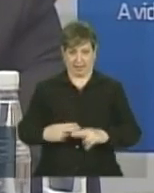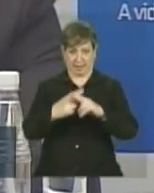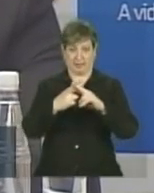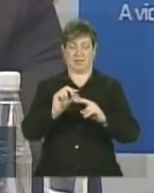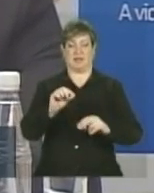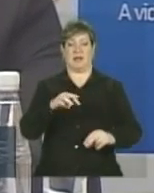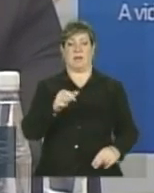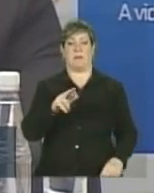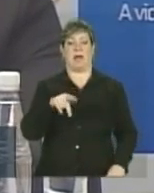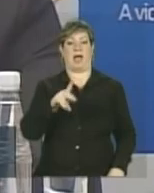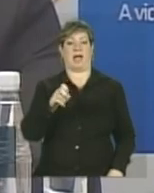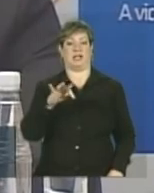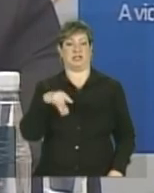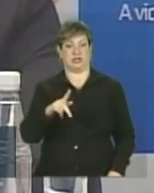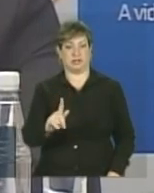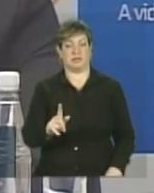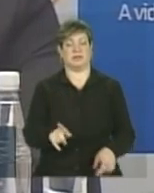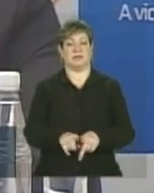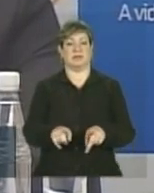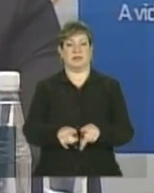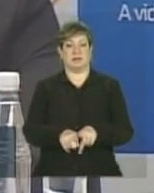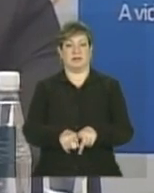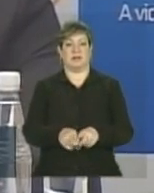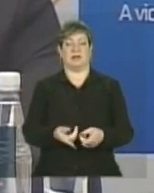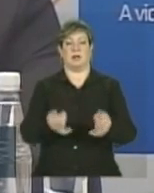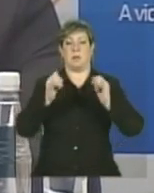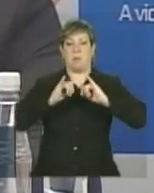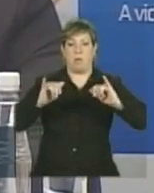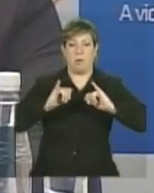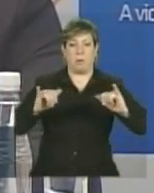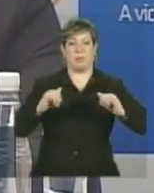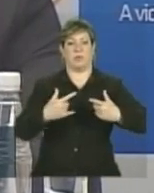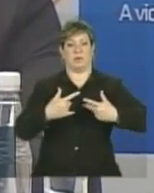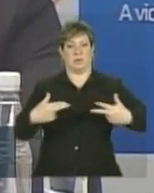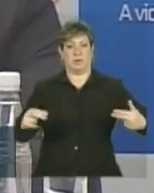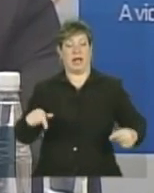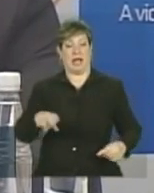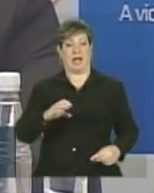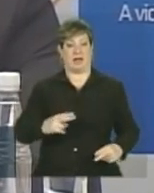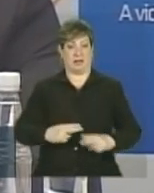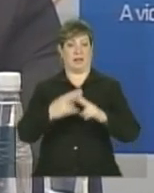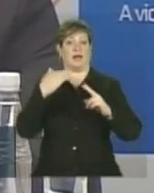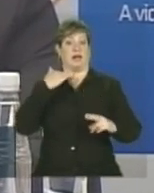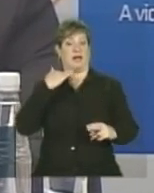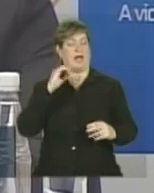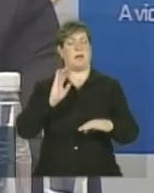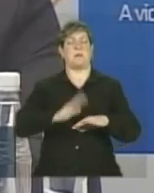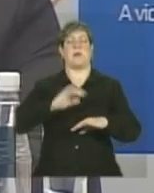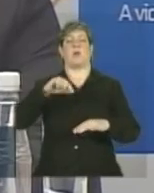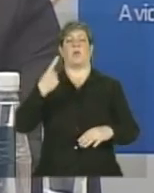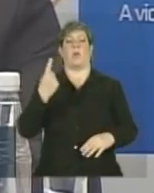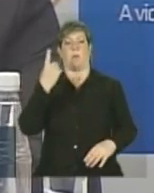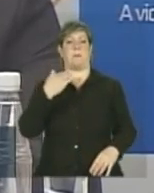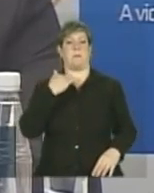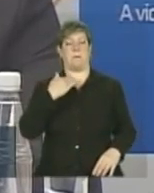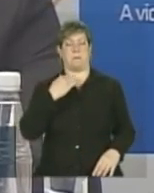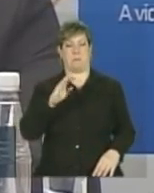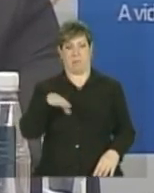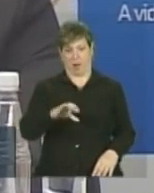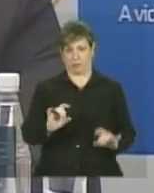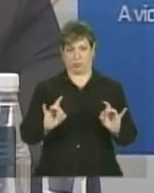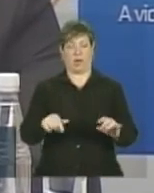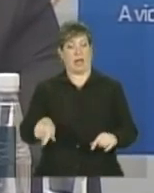marketing, a posição da nossa propaganda institucional, a Caixa é mais que um banco, é um banco público,